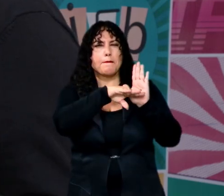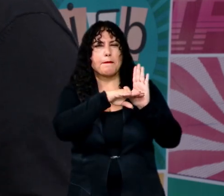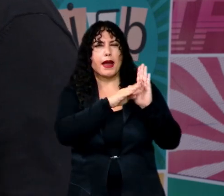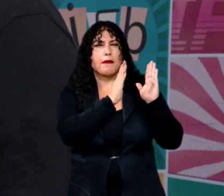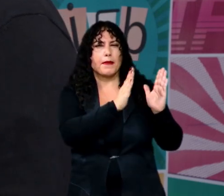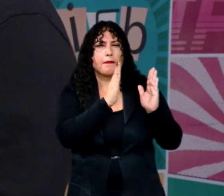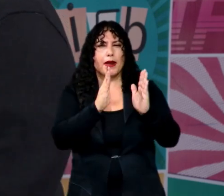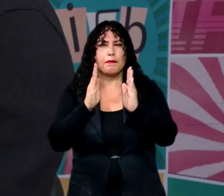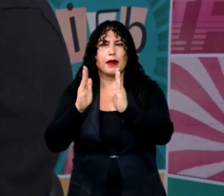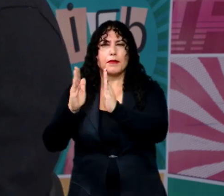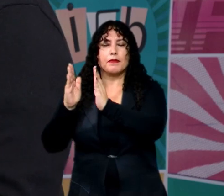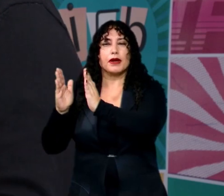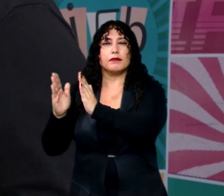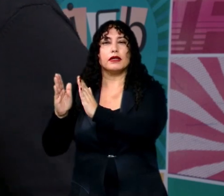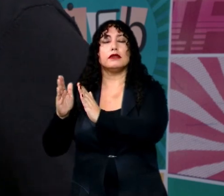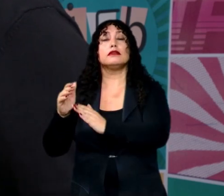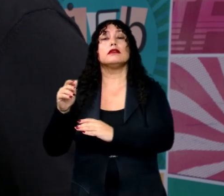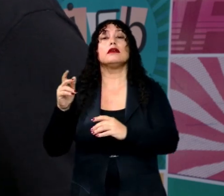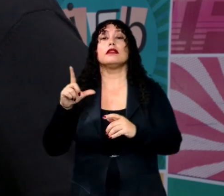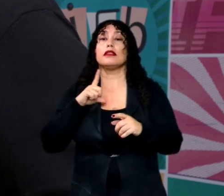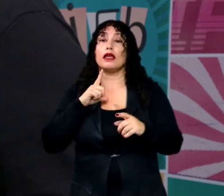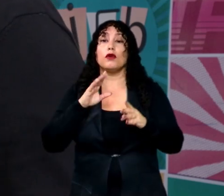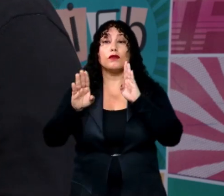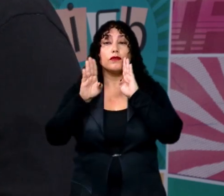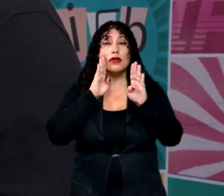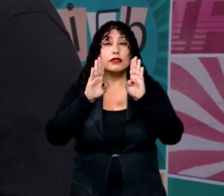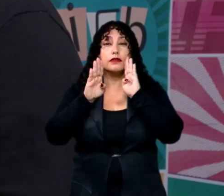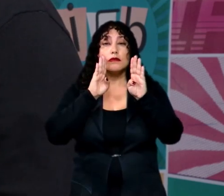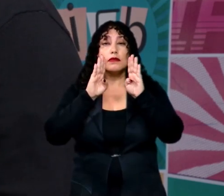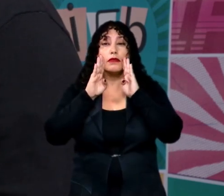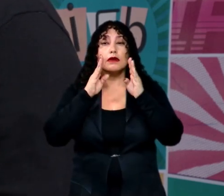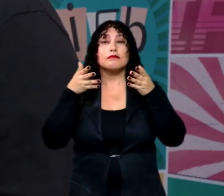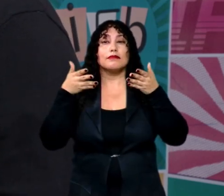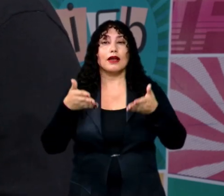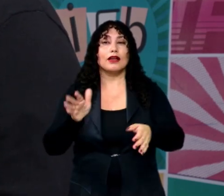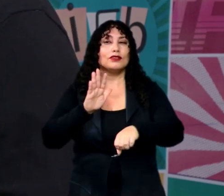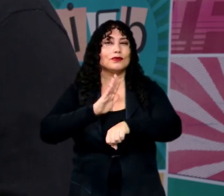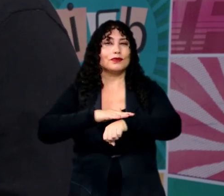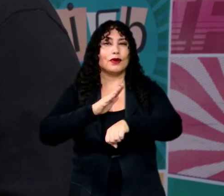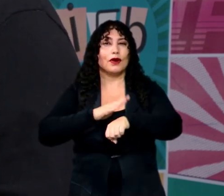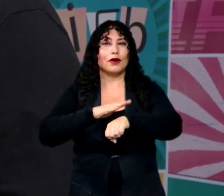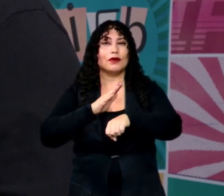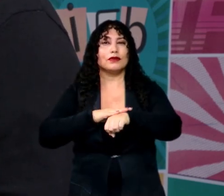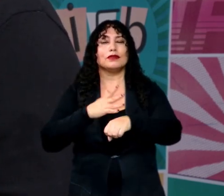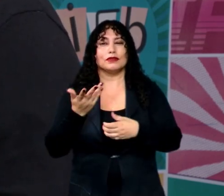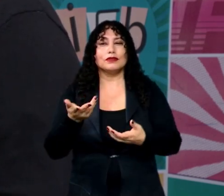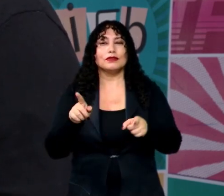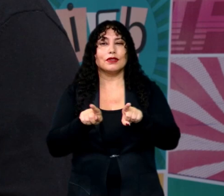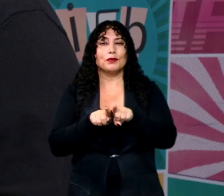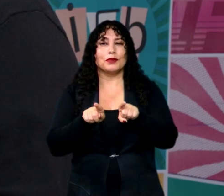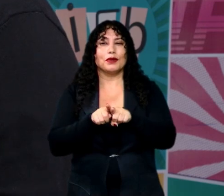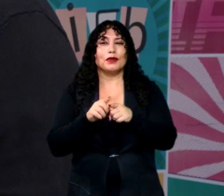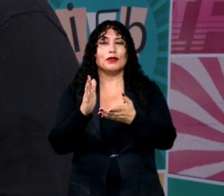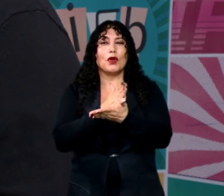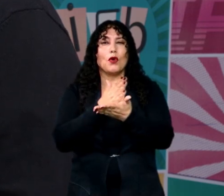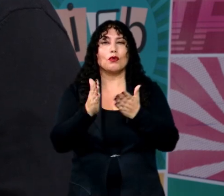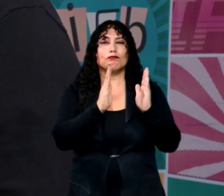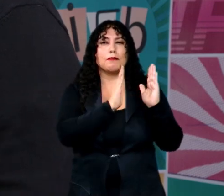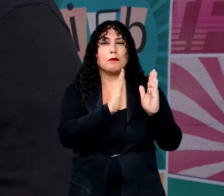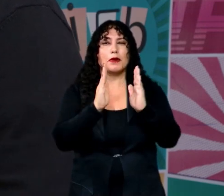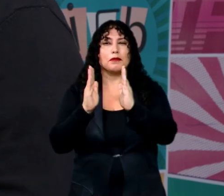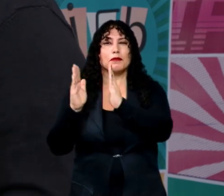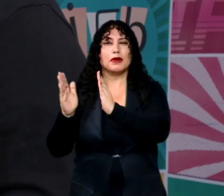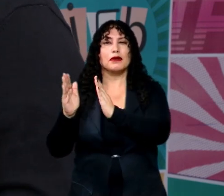edições. Tem o Facebook, que também faz parte desse momento de um histórico de algumas edições,